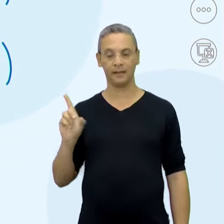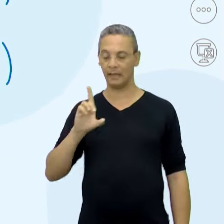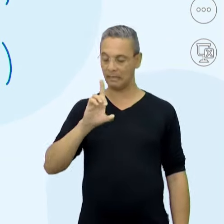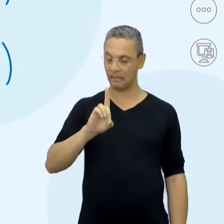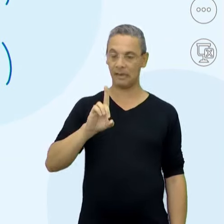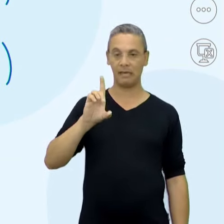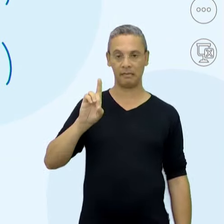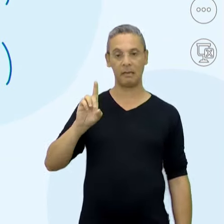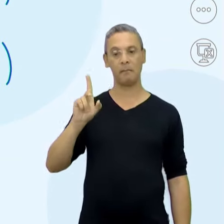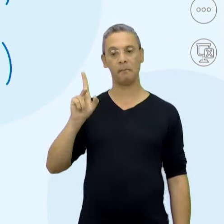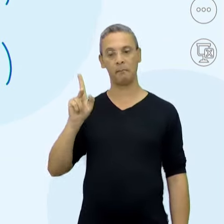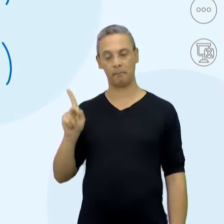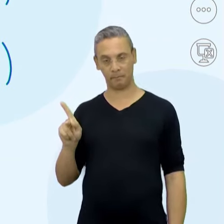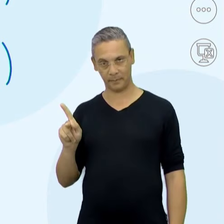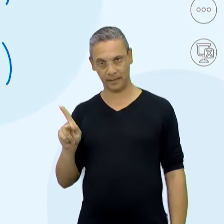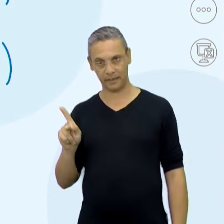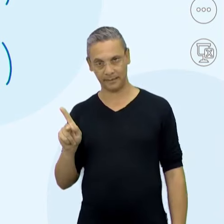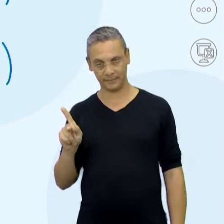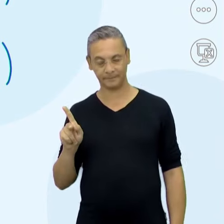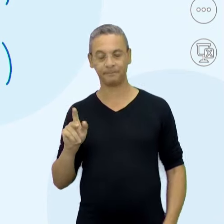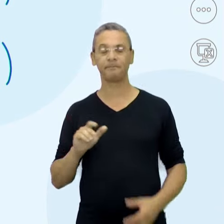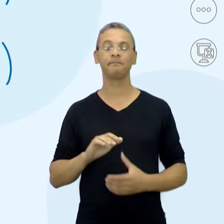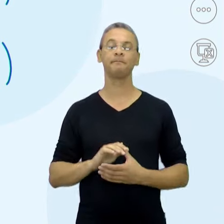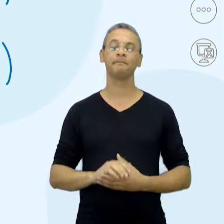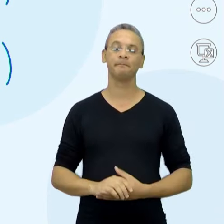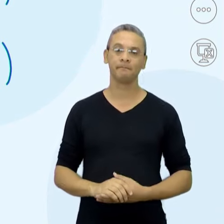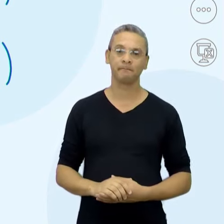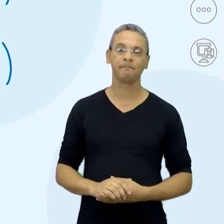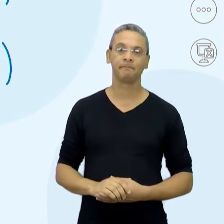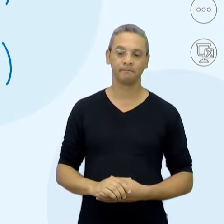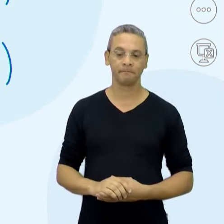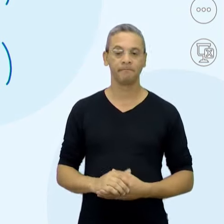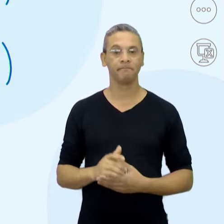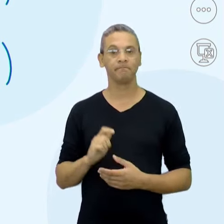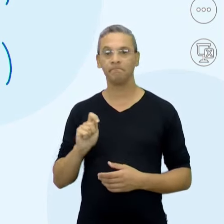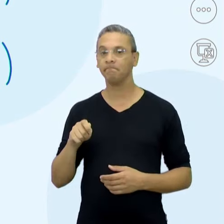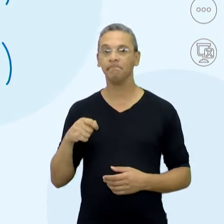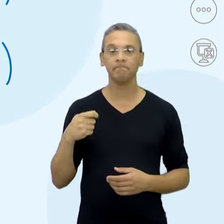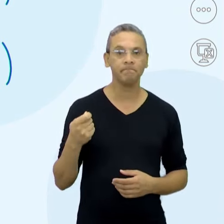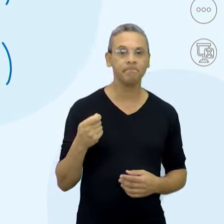de potencial elétrico, e